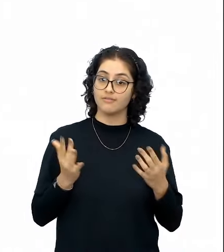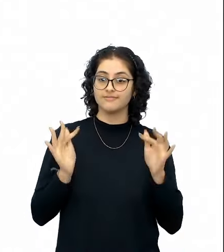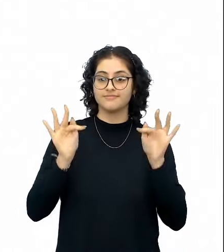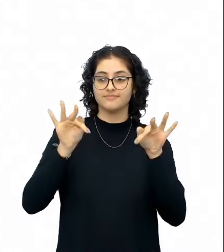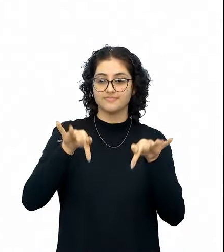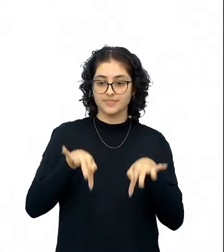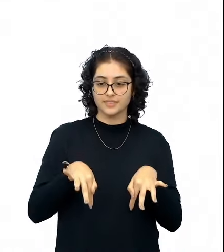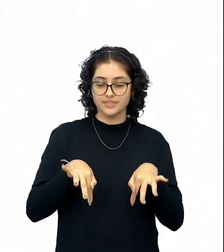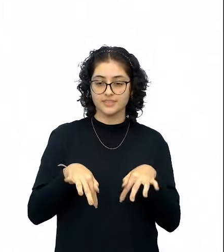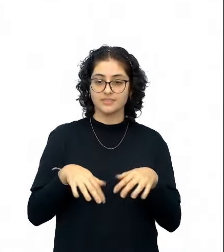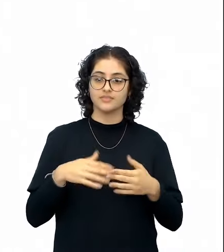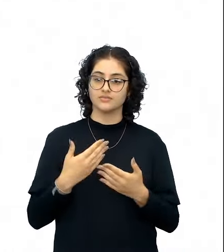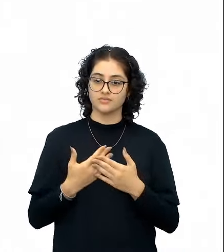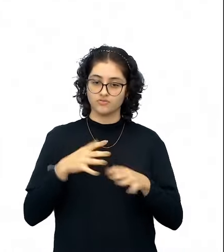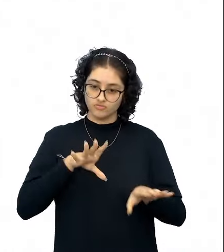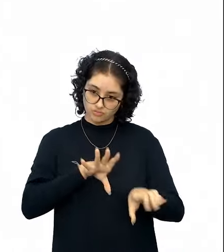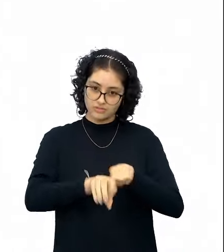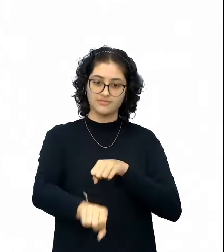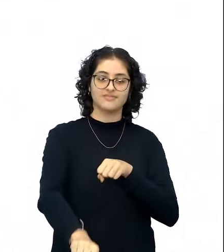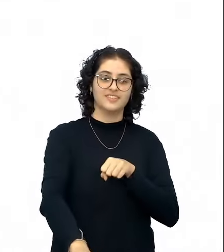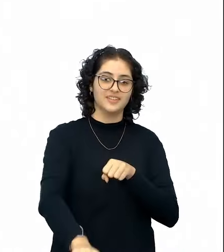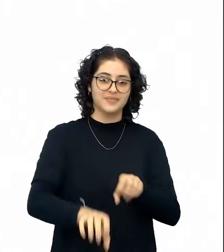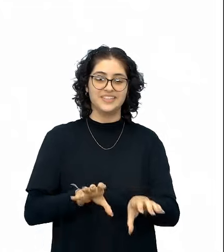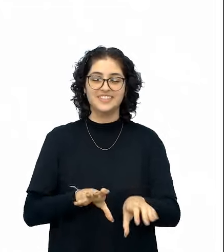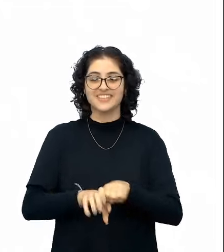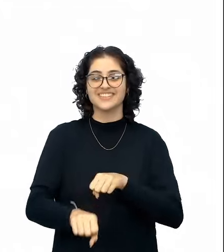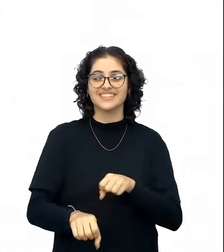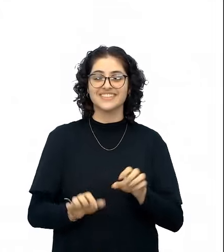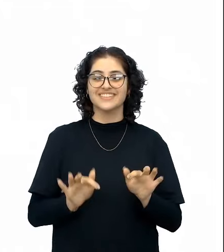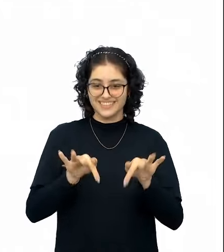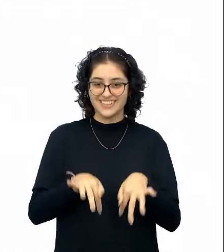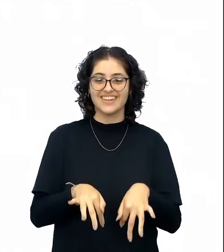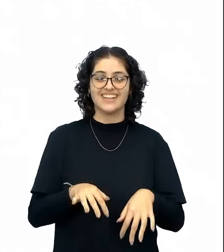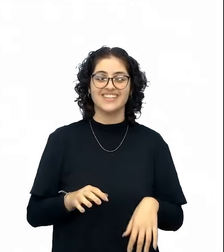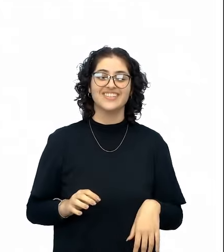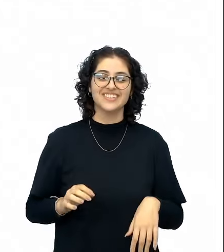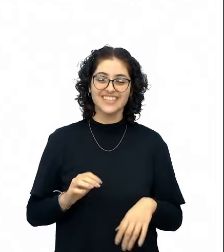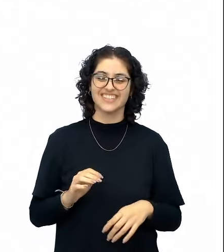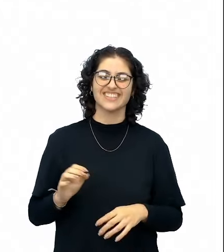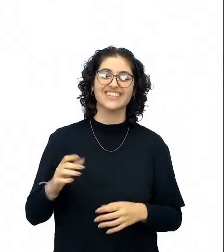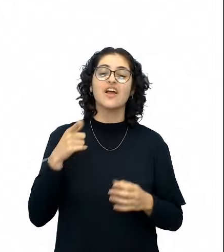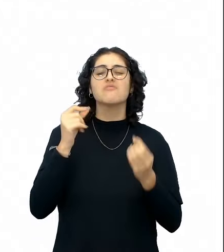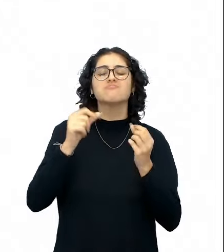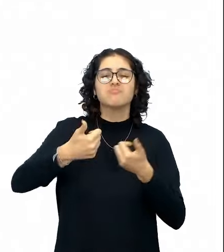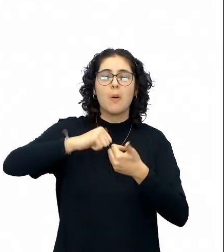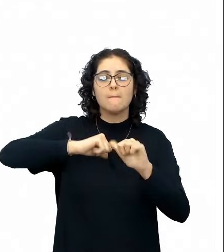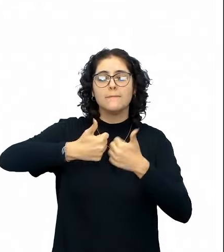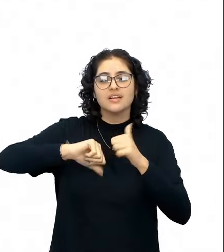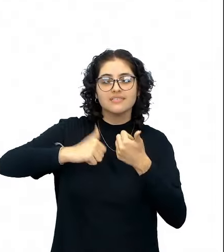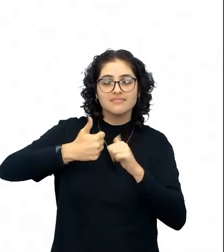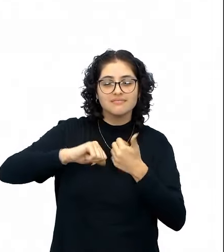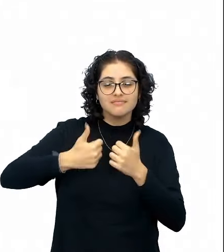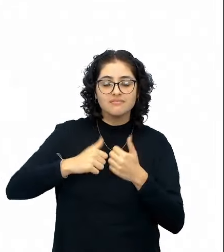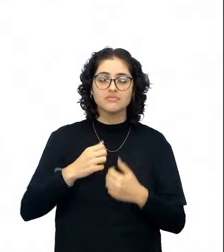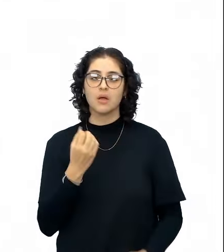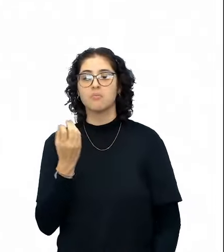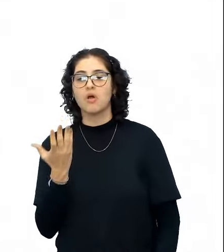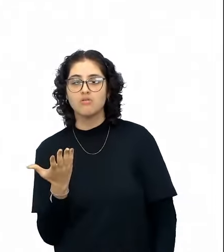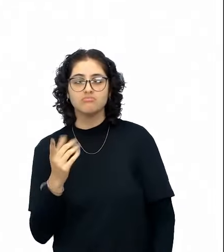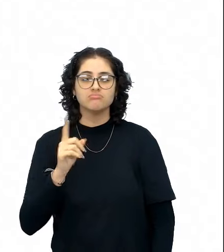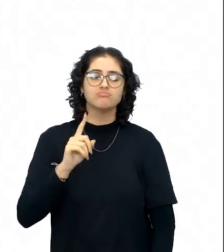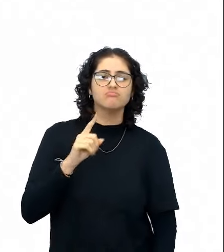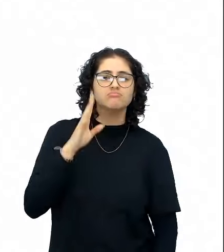final dessa formação e nós gostaríamos de saber o que você achou dessa formação. Será que foi um momento interessante para a gente